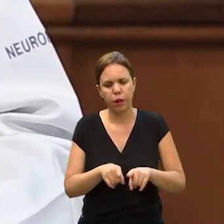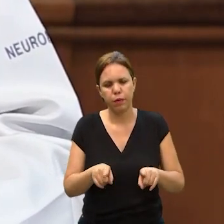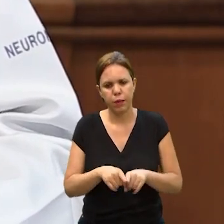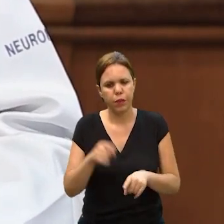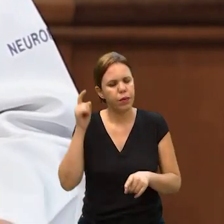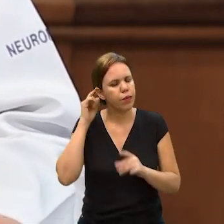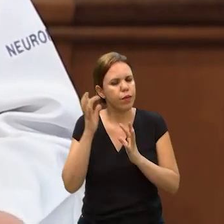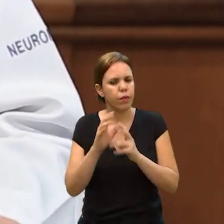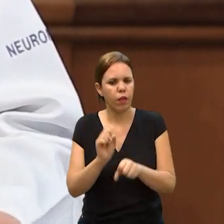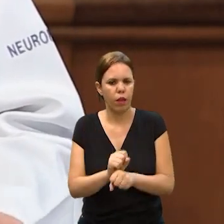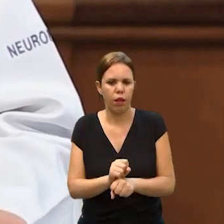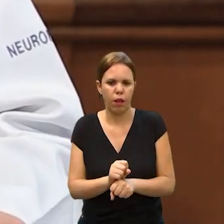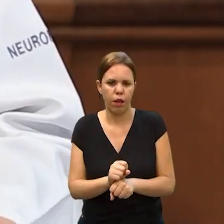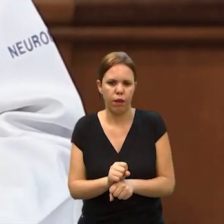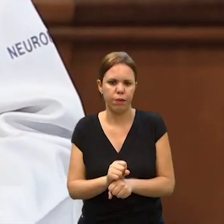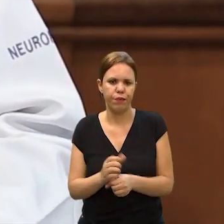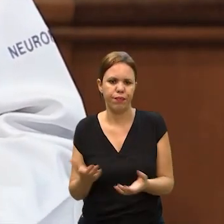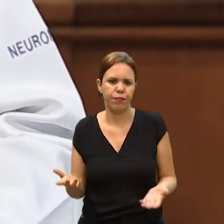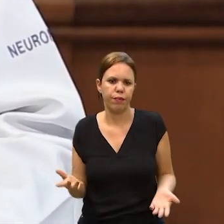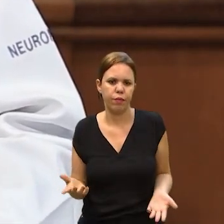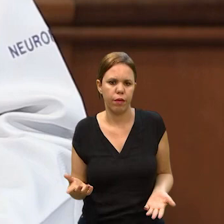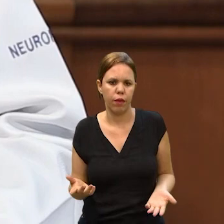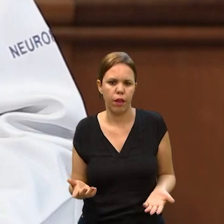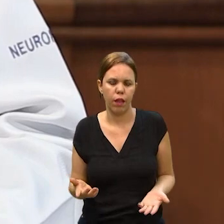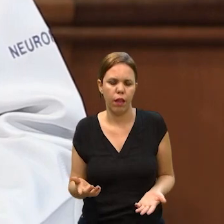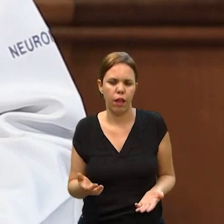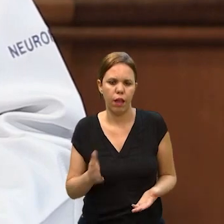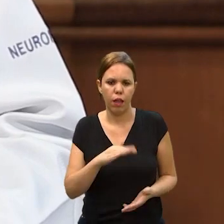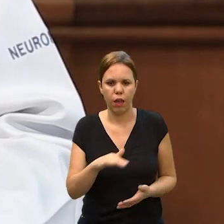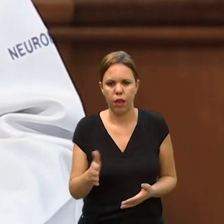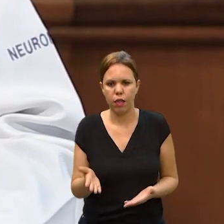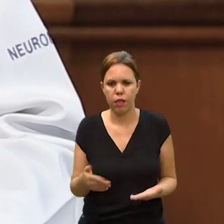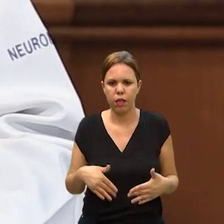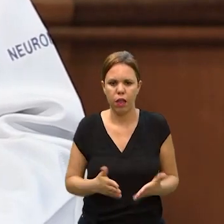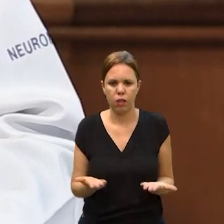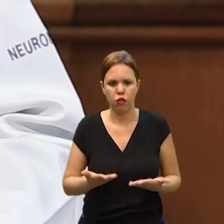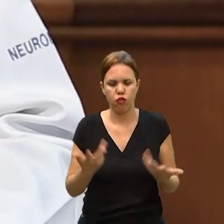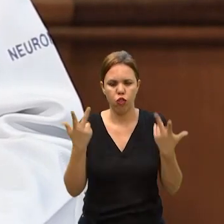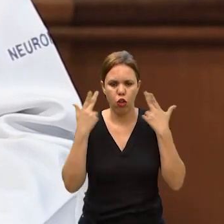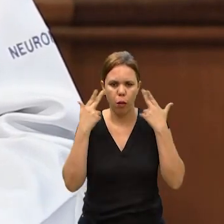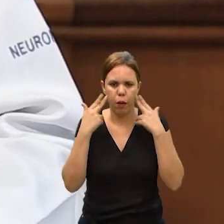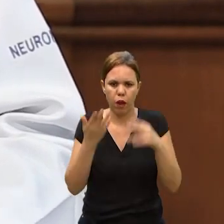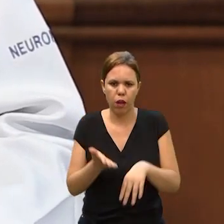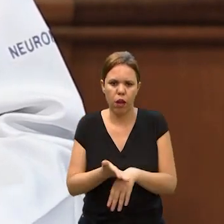e como também no próprio parto. Crianças que nascem com prematuridade, hoje é muito